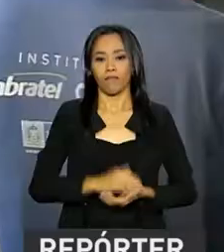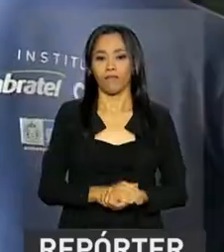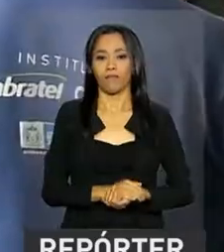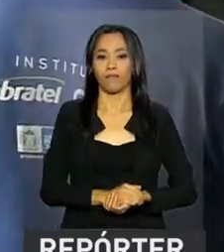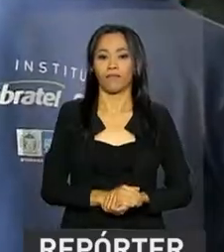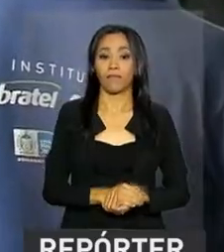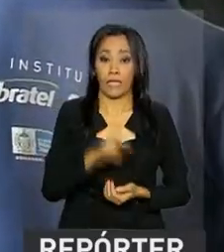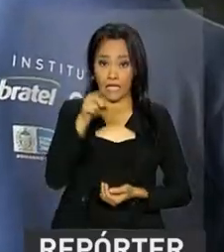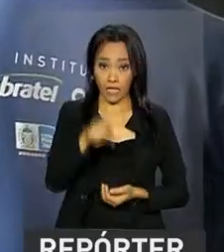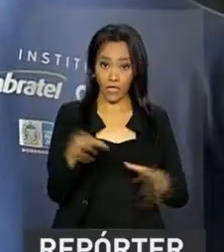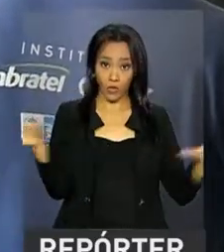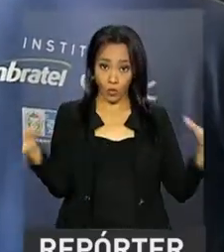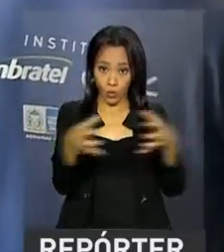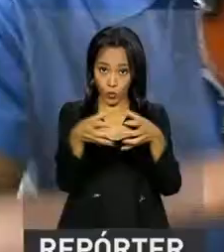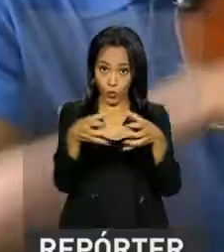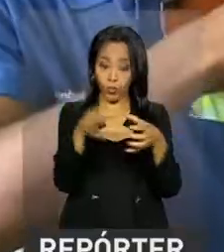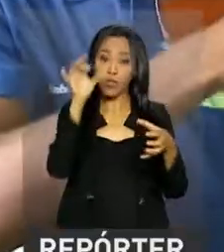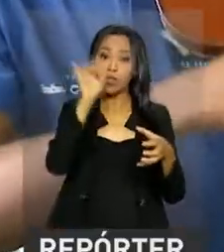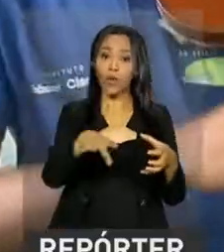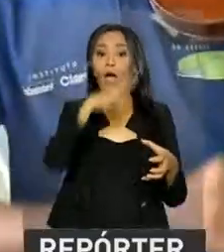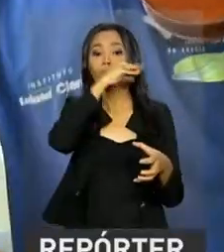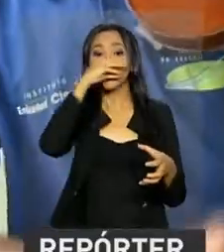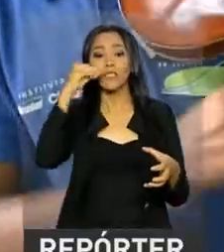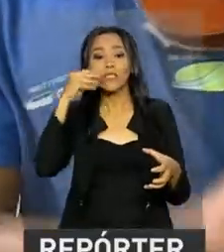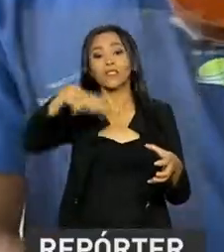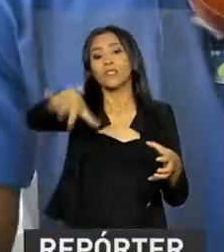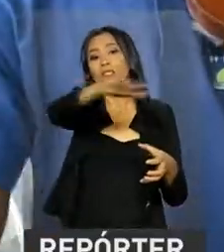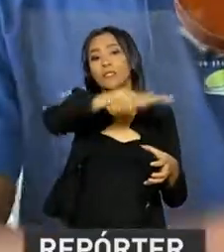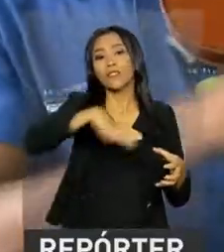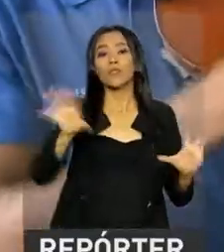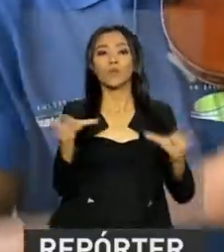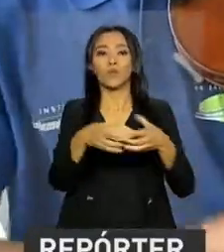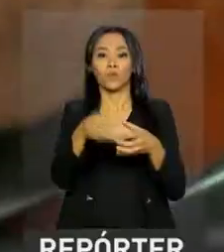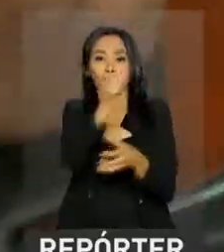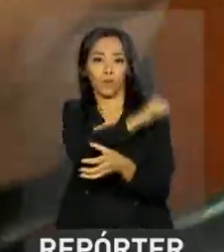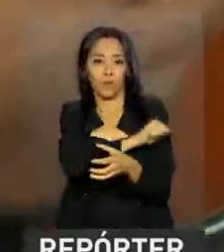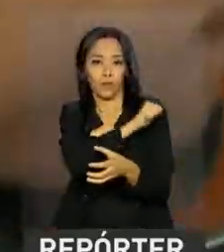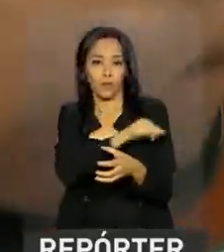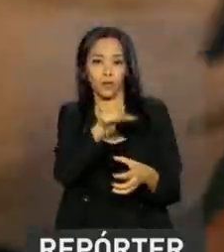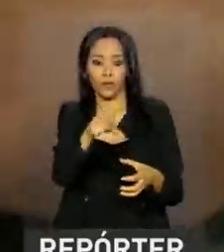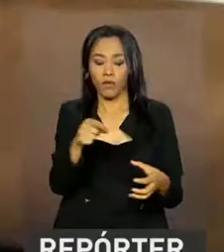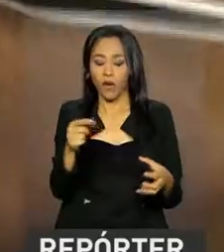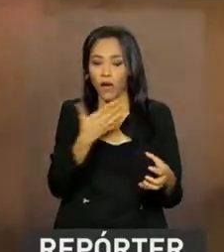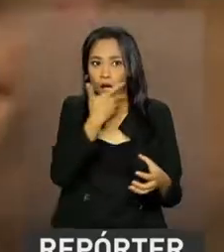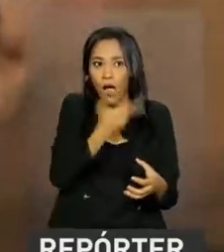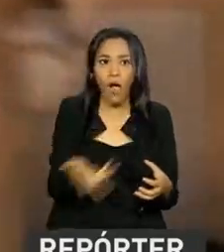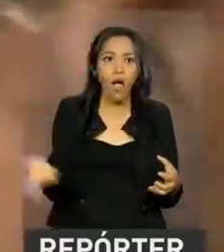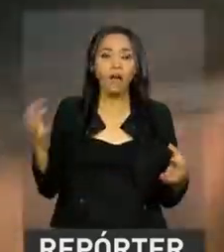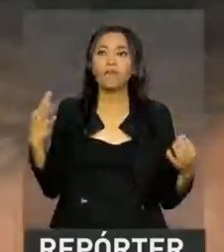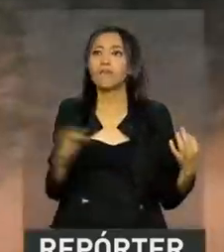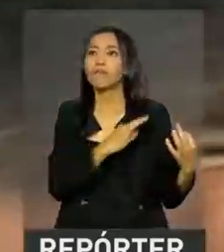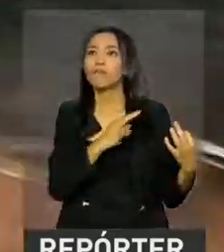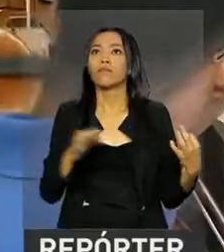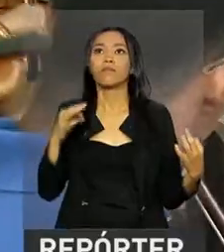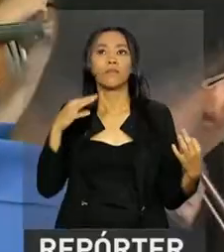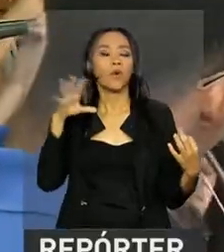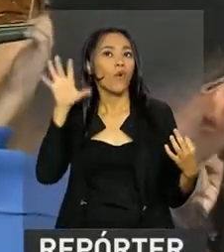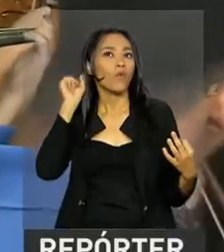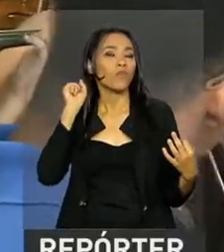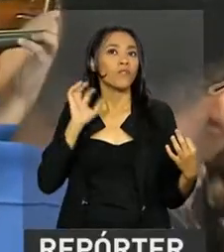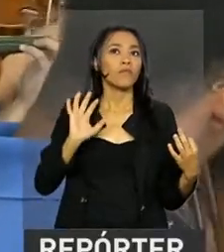Na orquestra, formada por adolescentes de comunidades do Rio de Janeiro, o repertório impressiona e nos faz lembrar do tango,